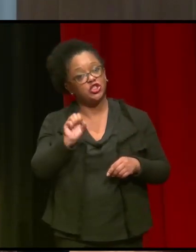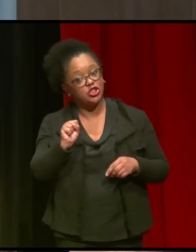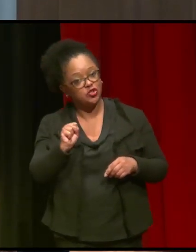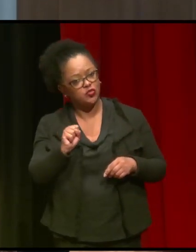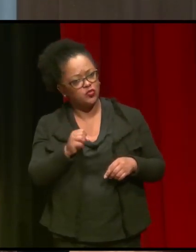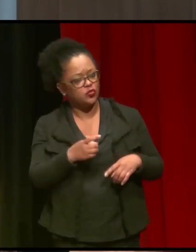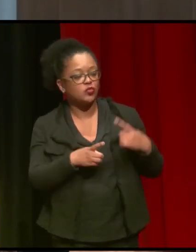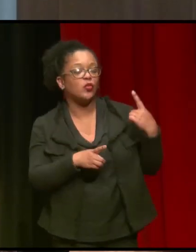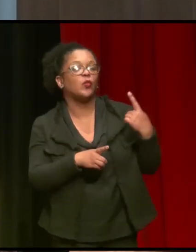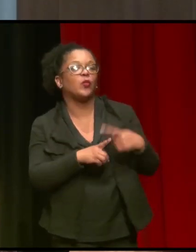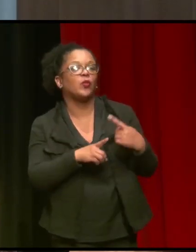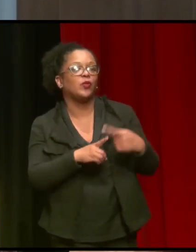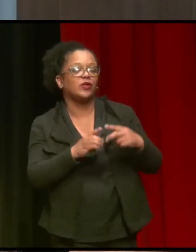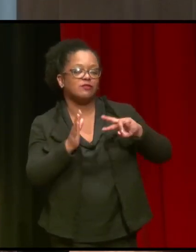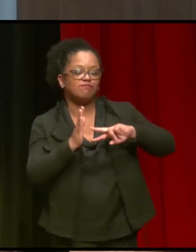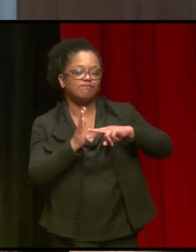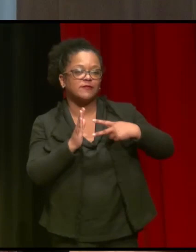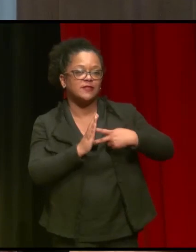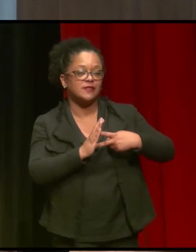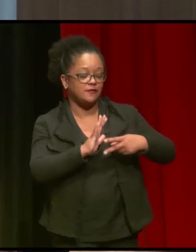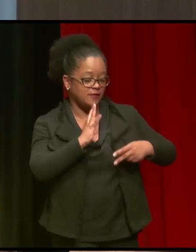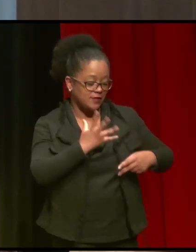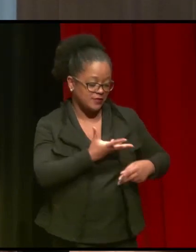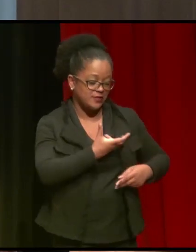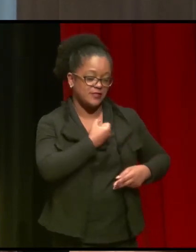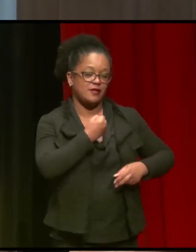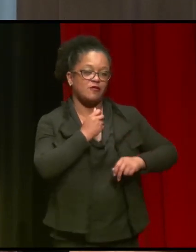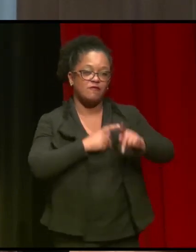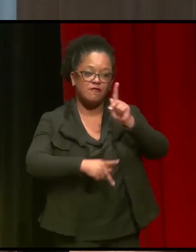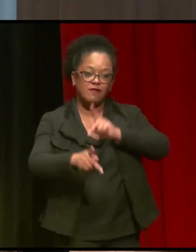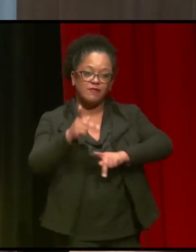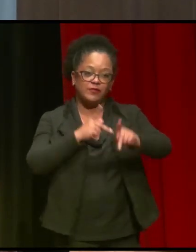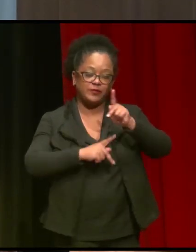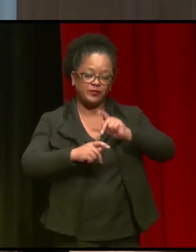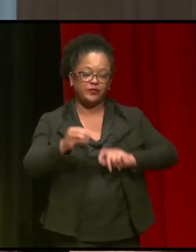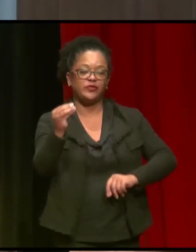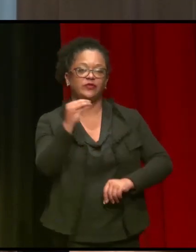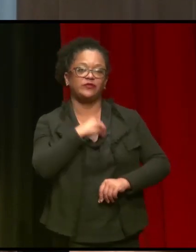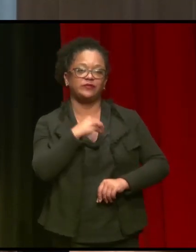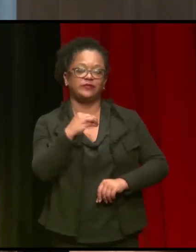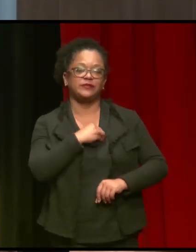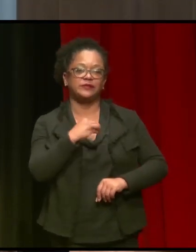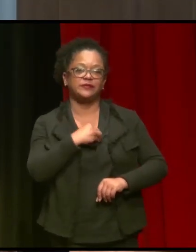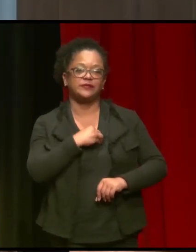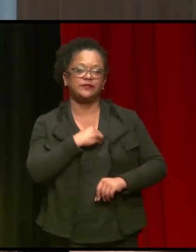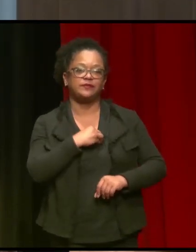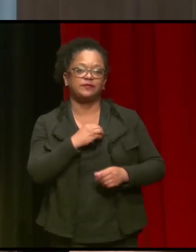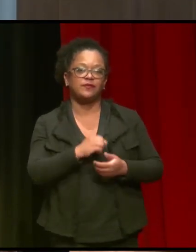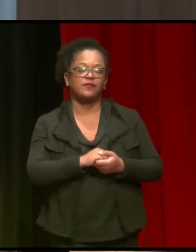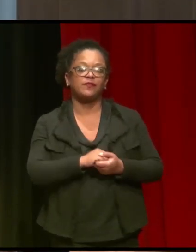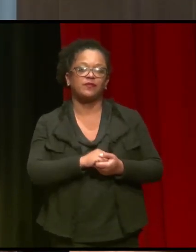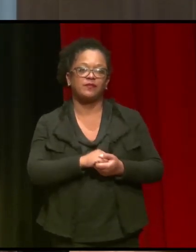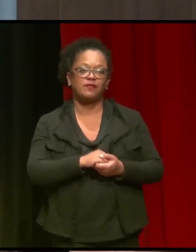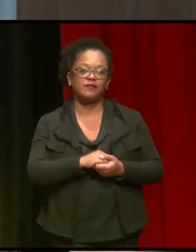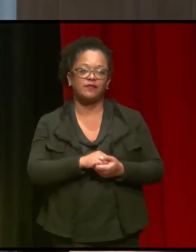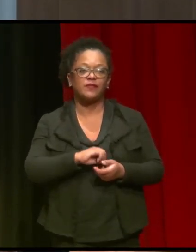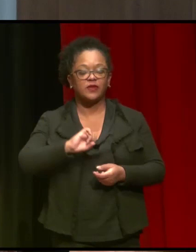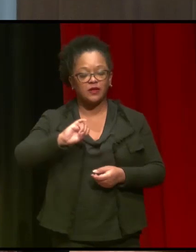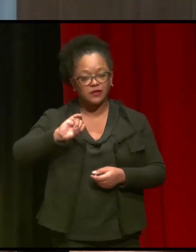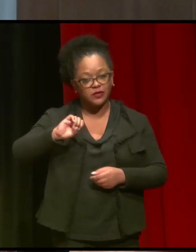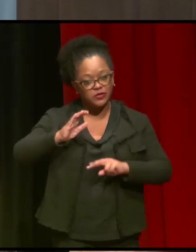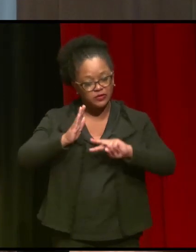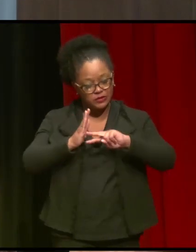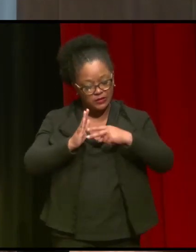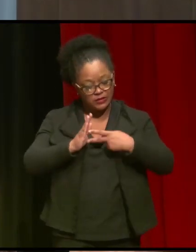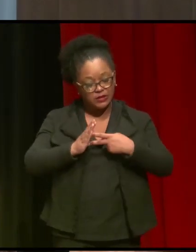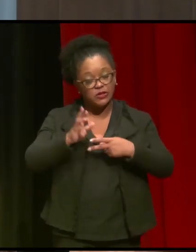ele vai salvar o povo dos pecados dele. Esse é o nome dele. O nome de Jesus vem do Antigo Testamento, Joshua, e significa